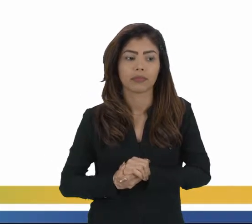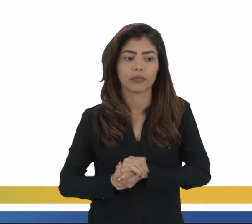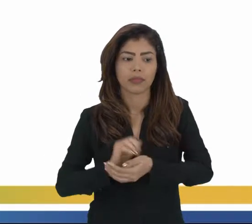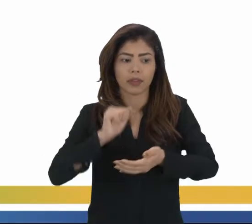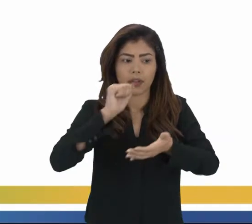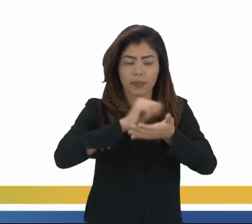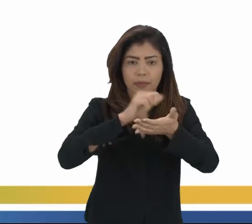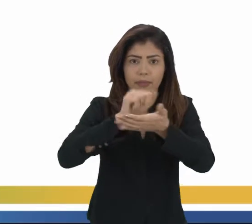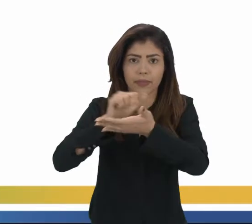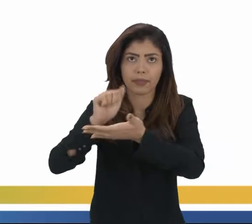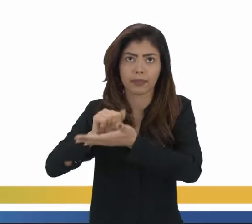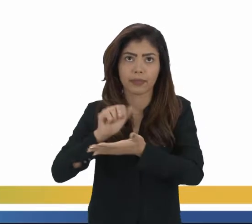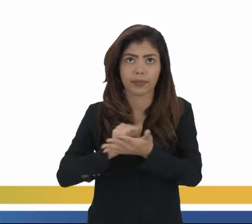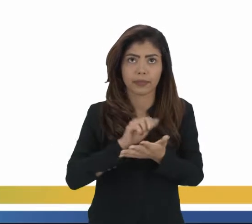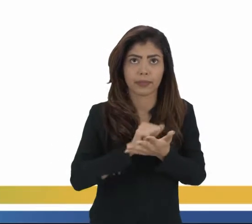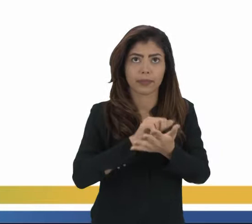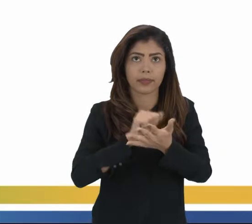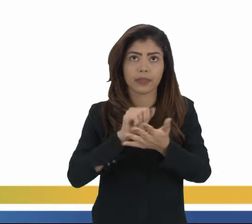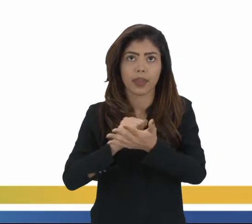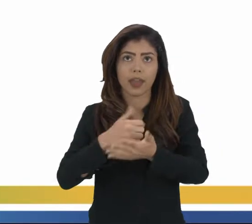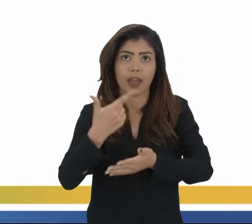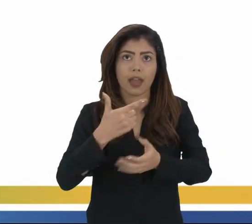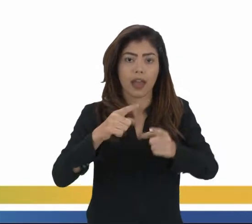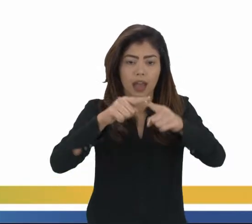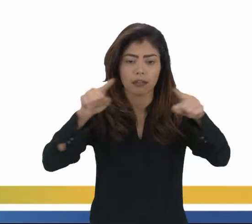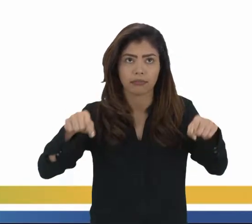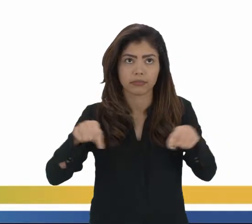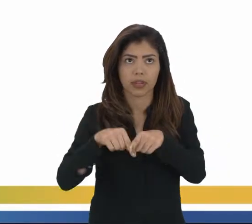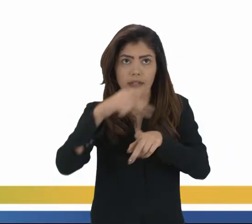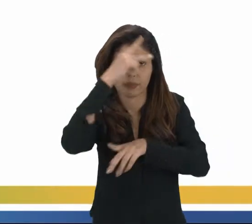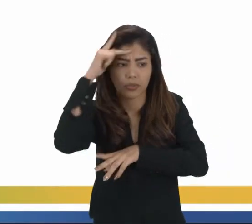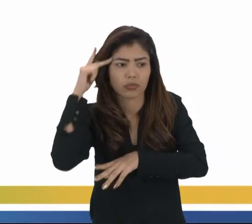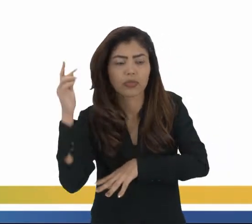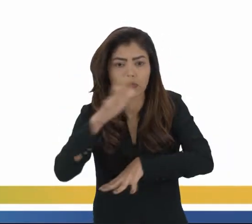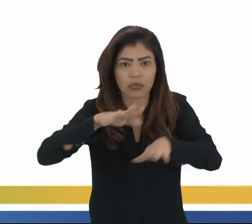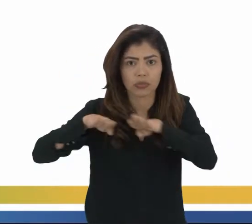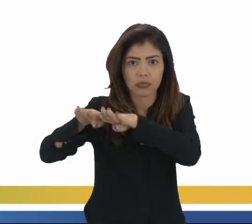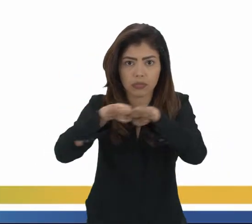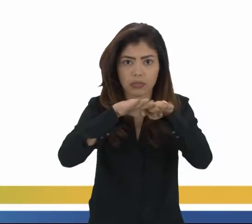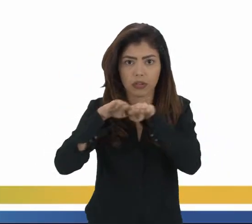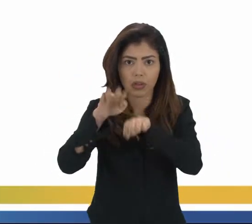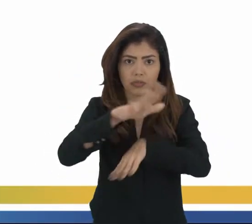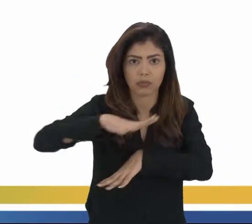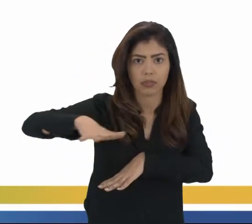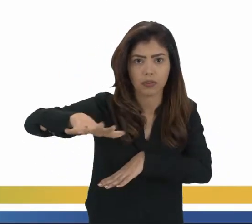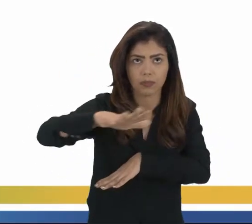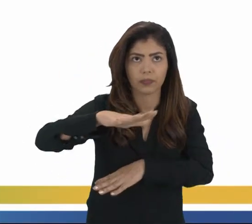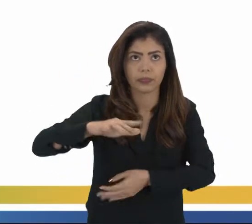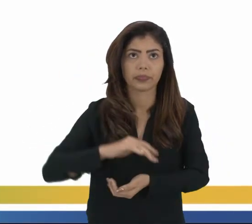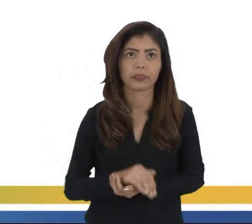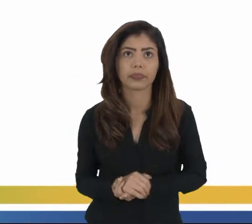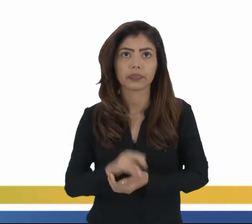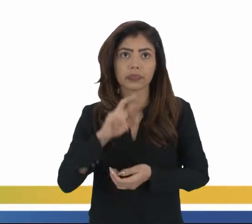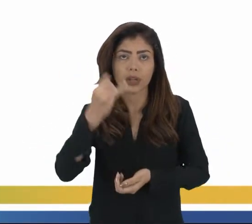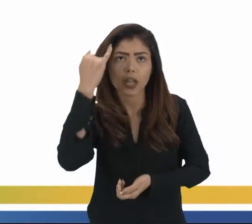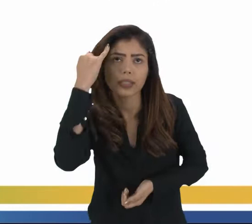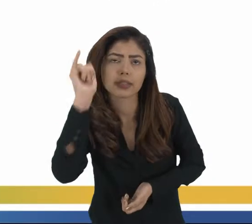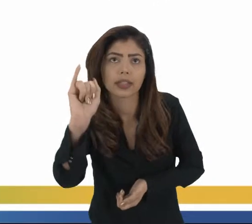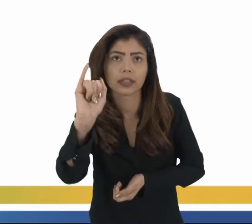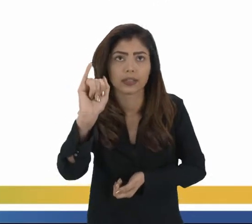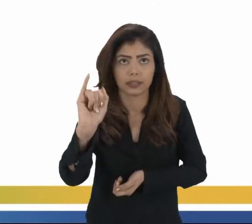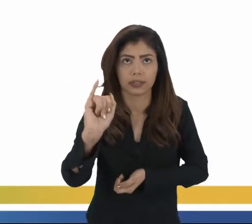que se habla, según la clase social de las personas y otras más. Pero la